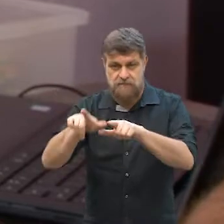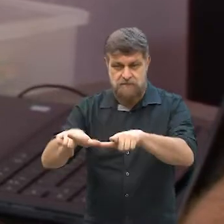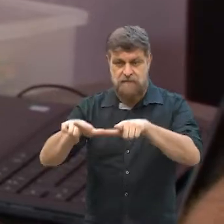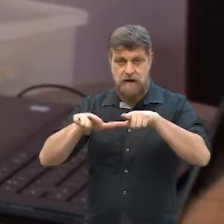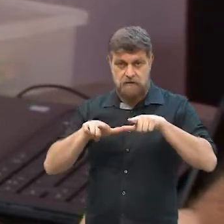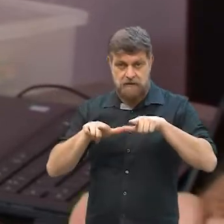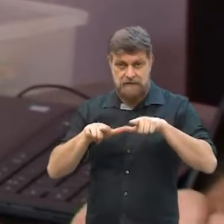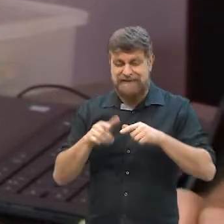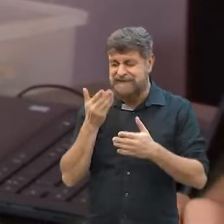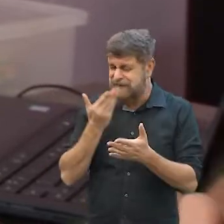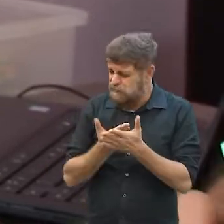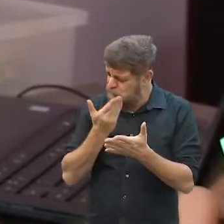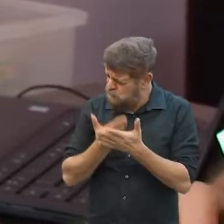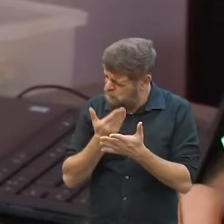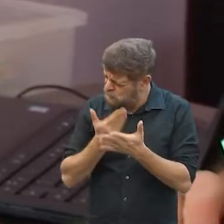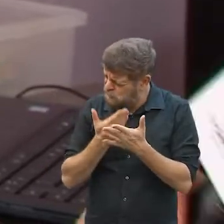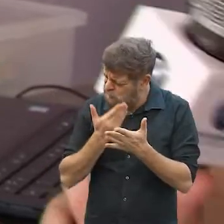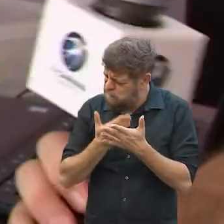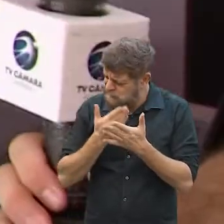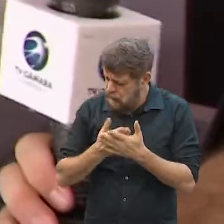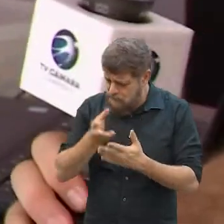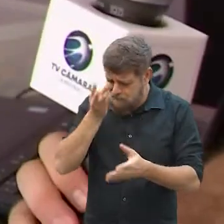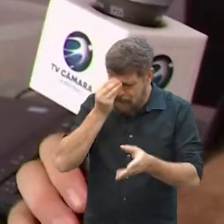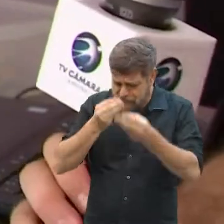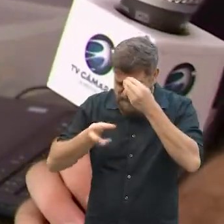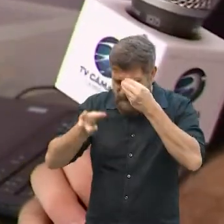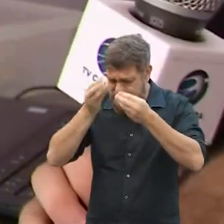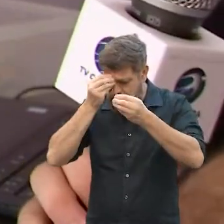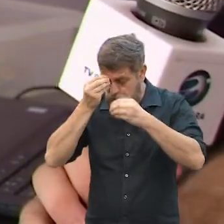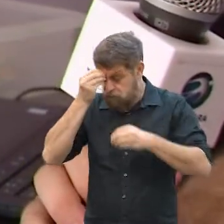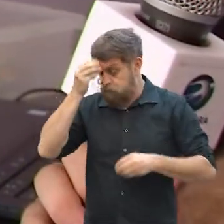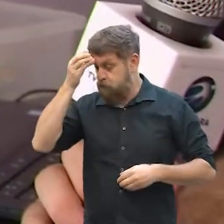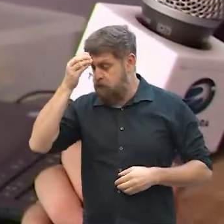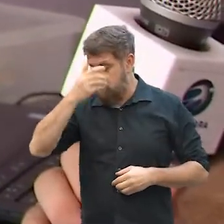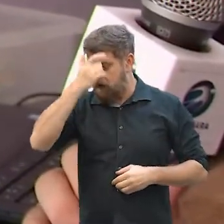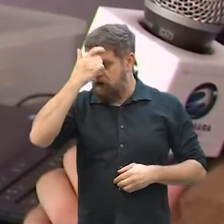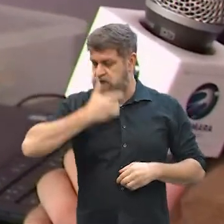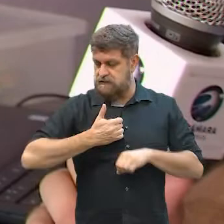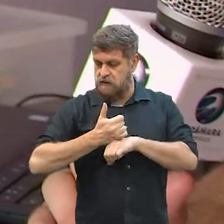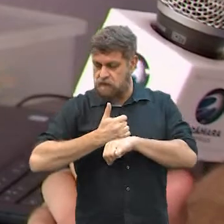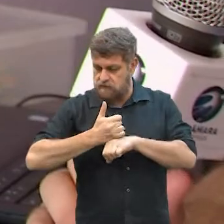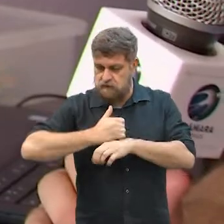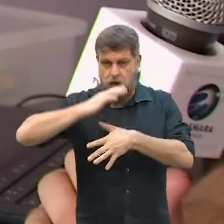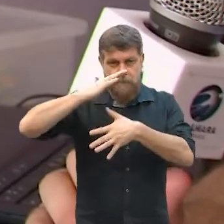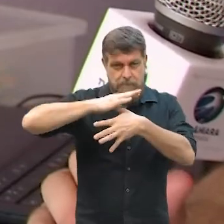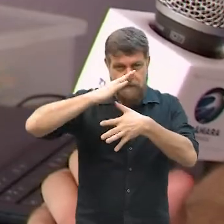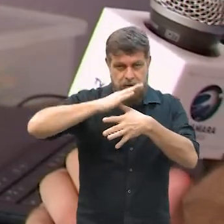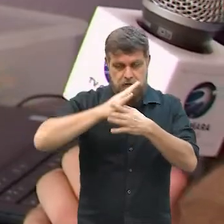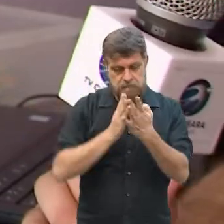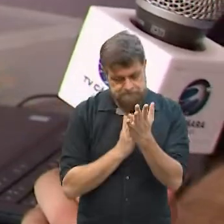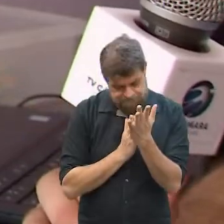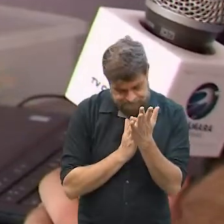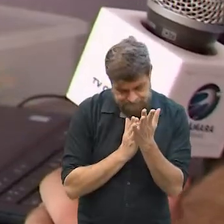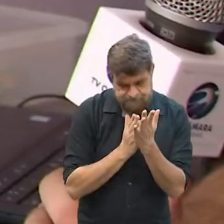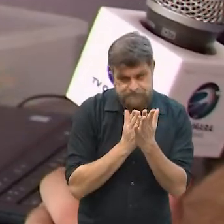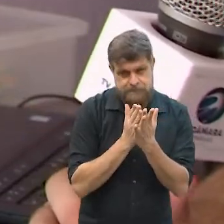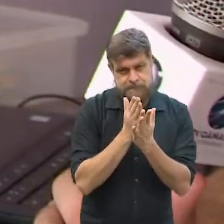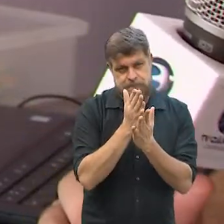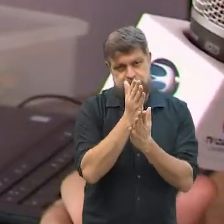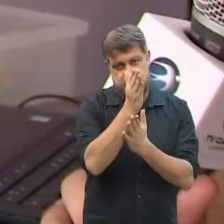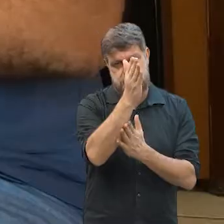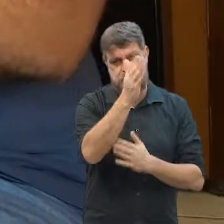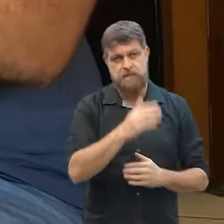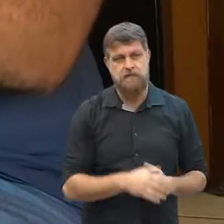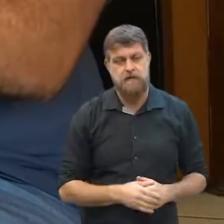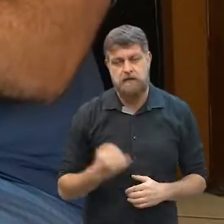é: estude muito, né? Porque aí você consegue se diferenciar mais, trilhar um caminho mais seu. E